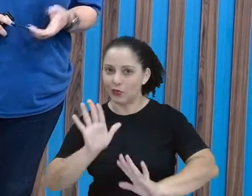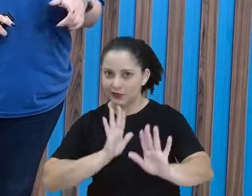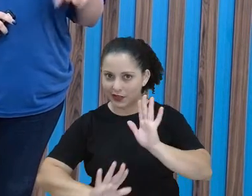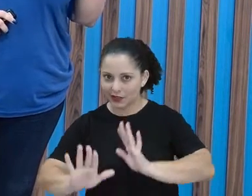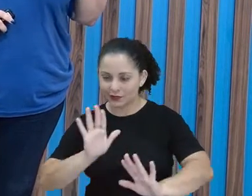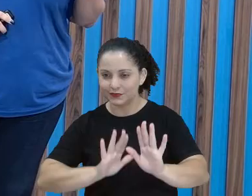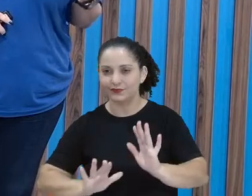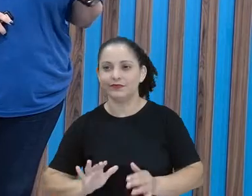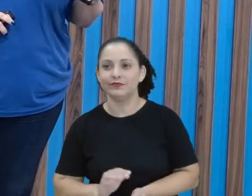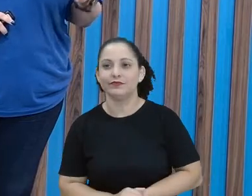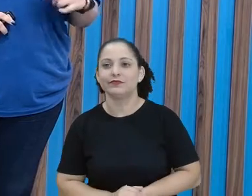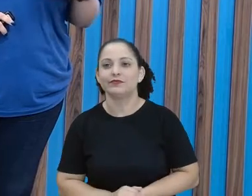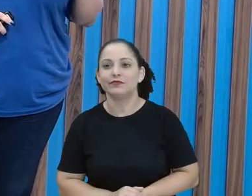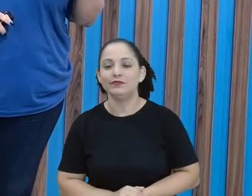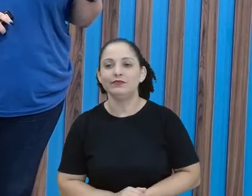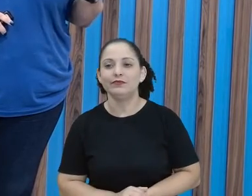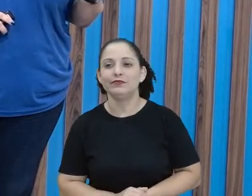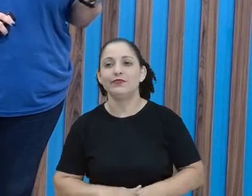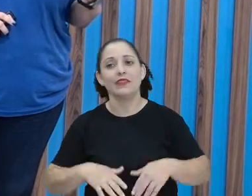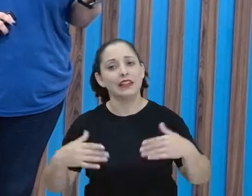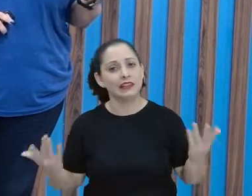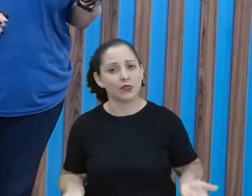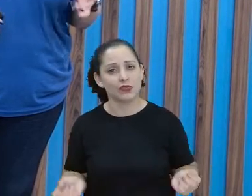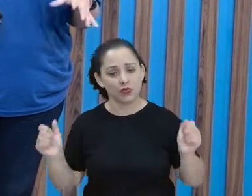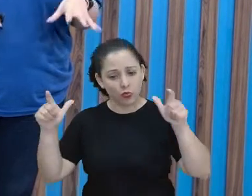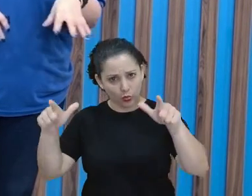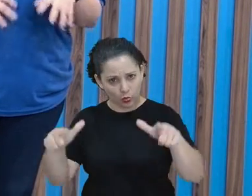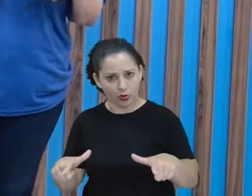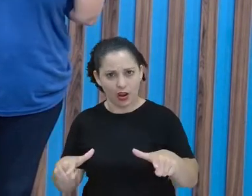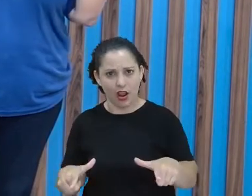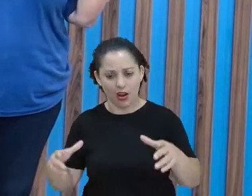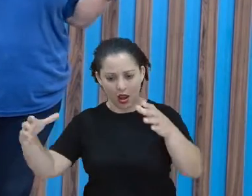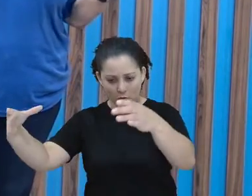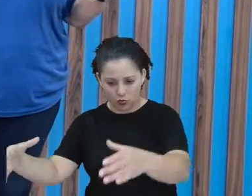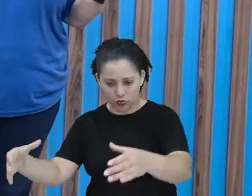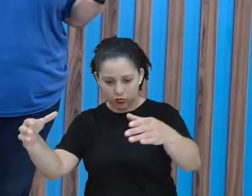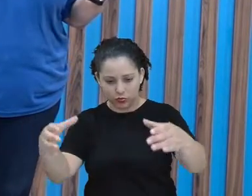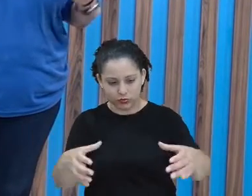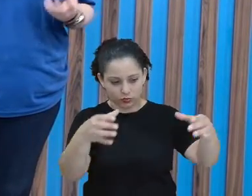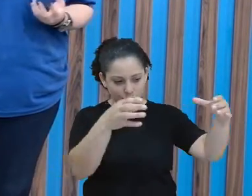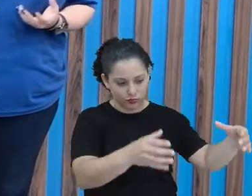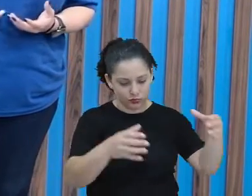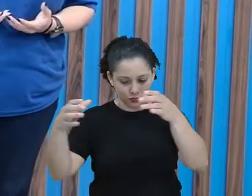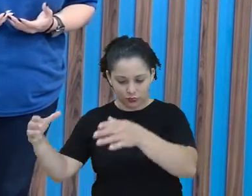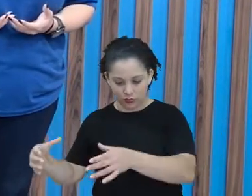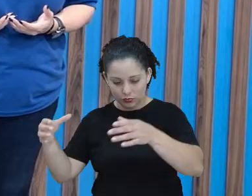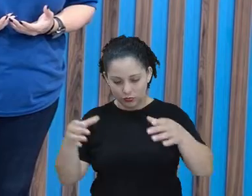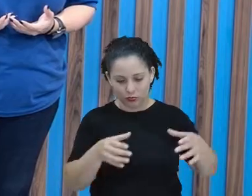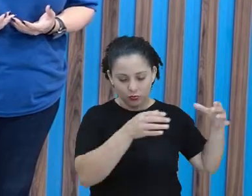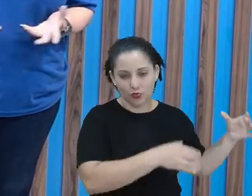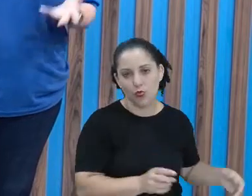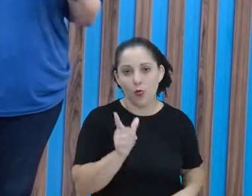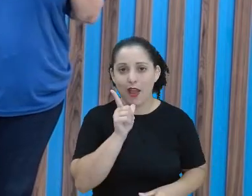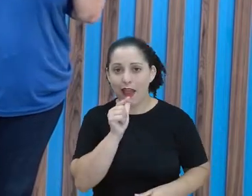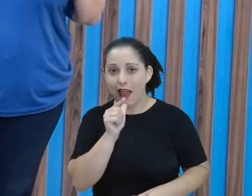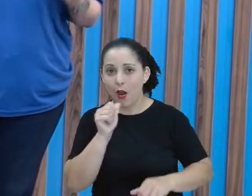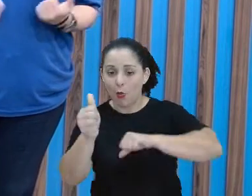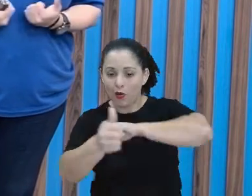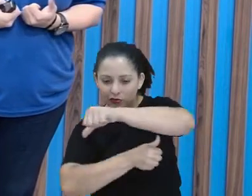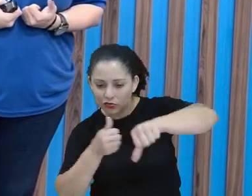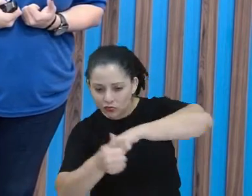aí. E aí, se essa estação de tratamento ela serve para tornar essa água potável para a